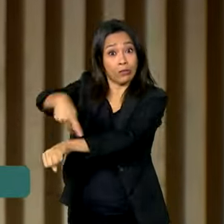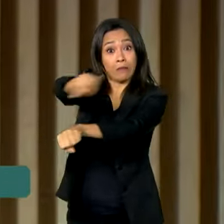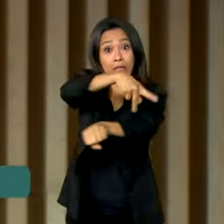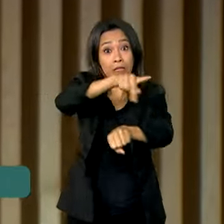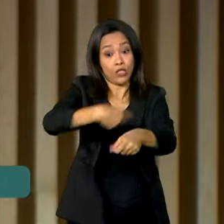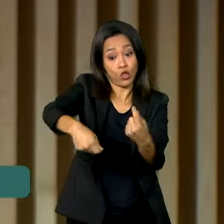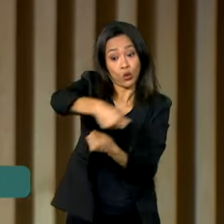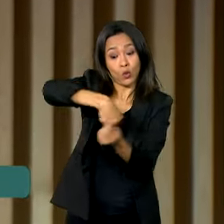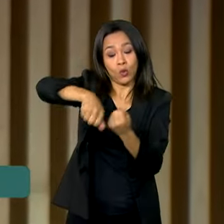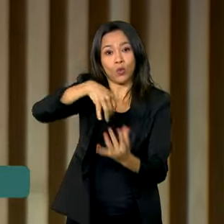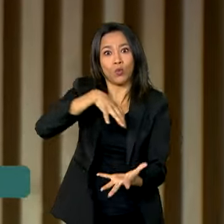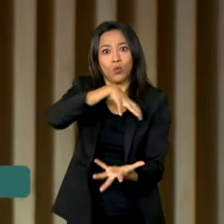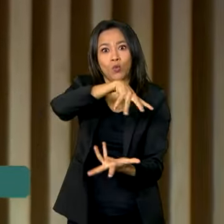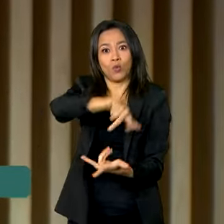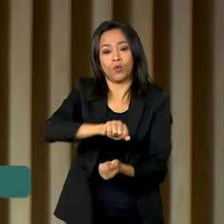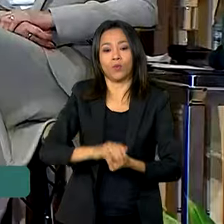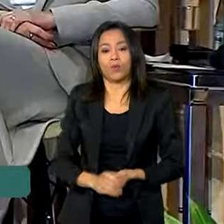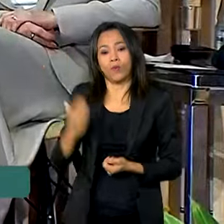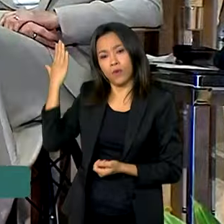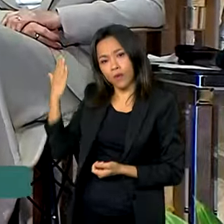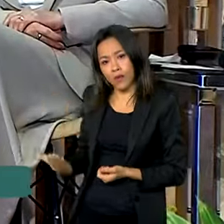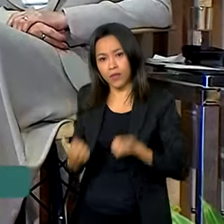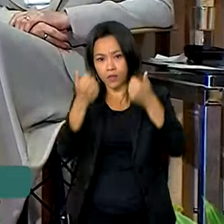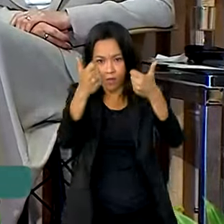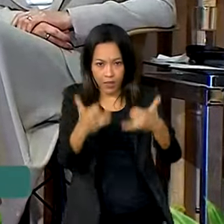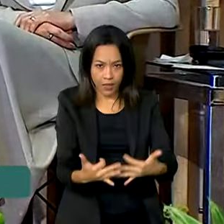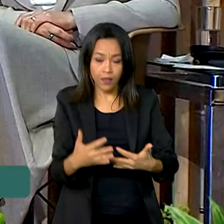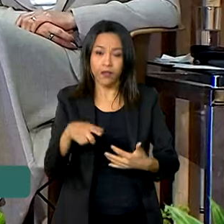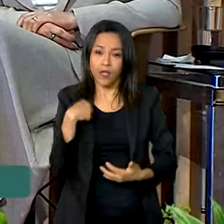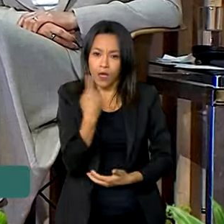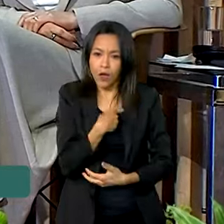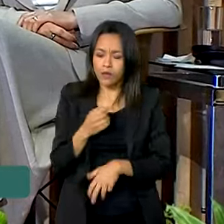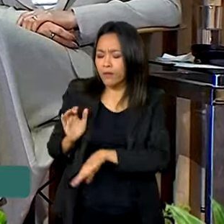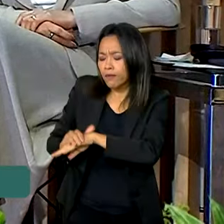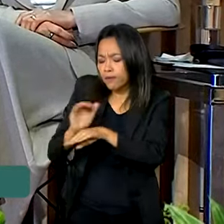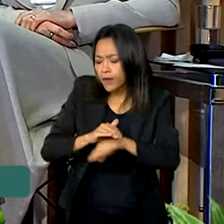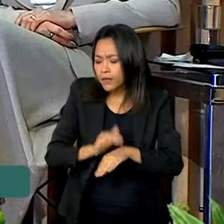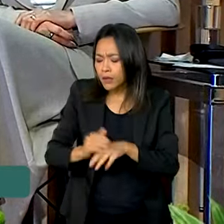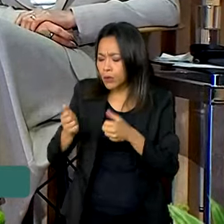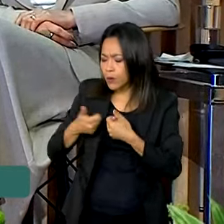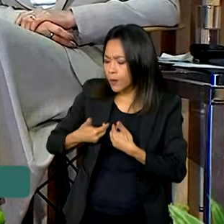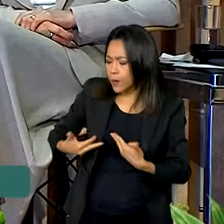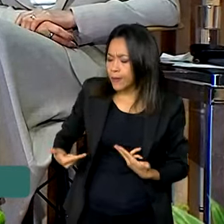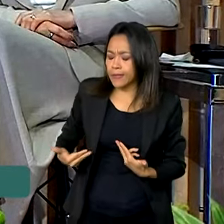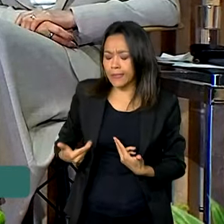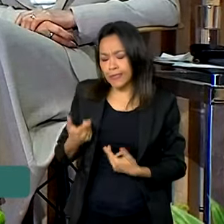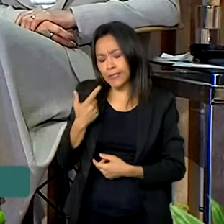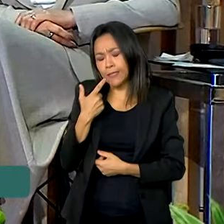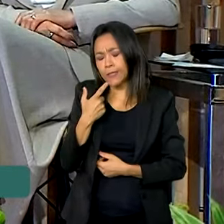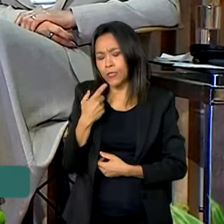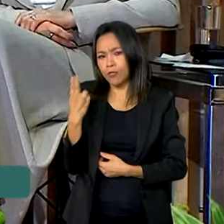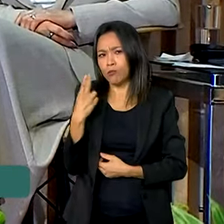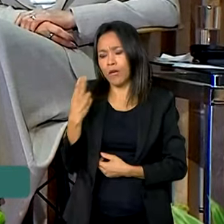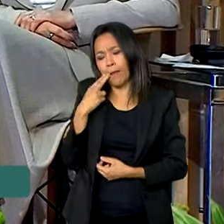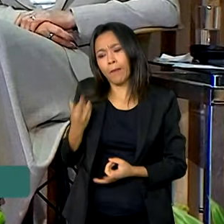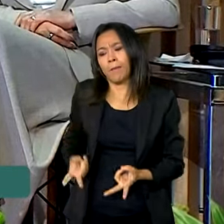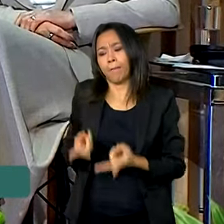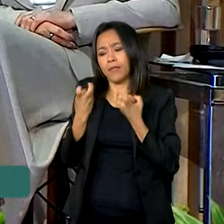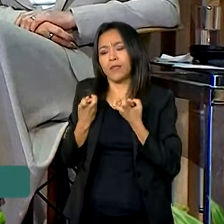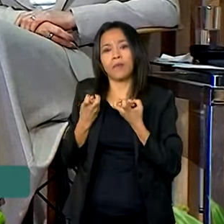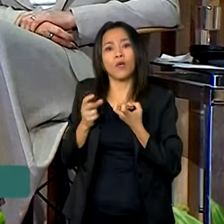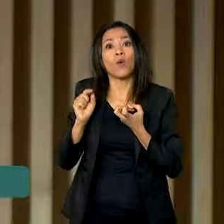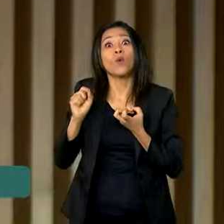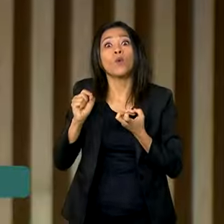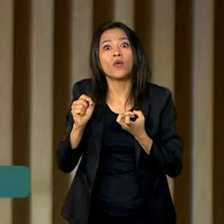vezes nós estamos fazendo as coisas e a gente não percebe a grandeza do que